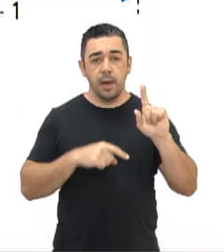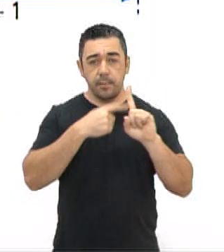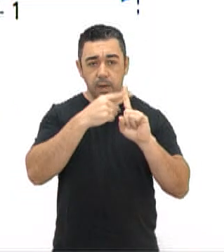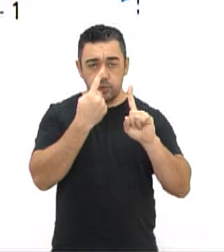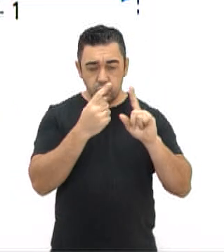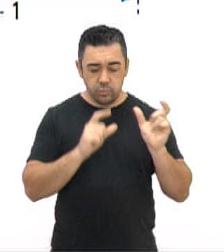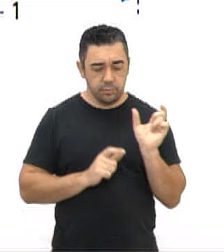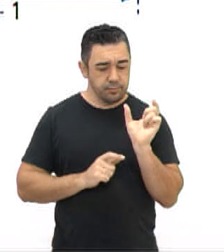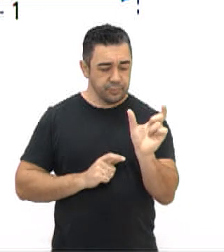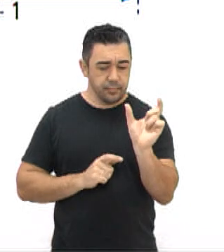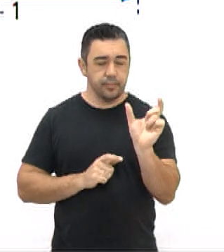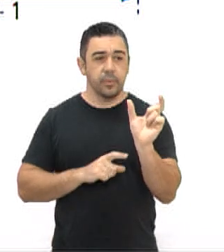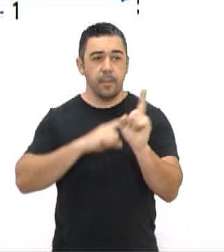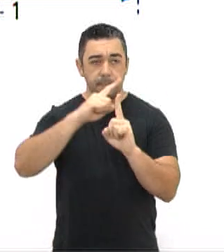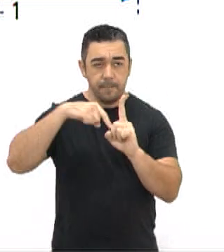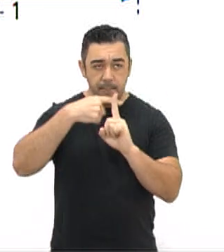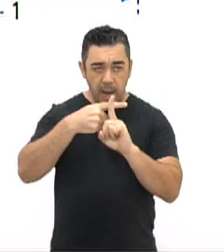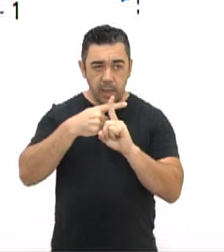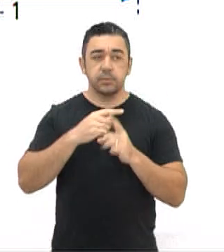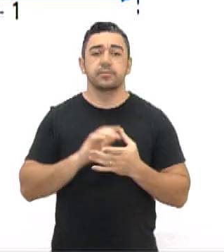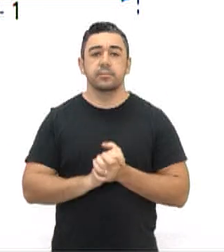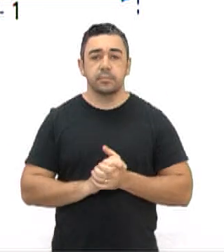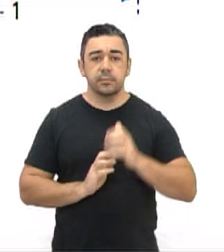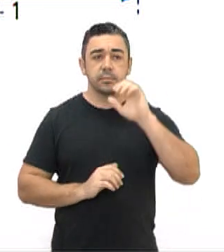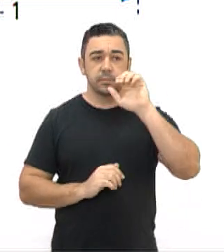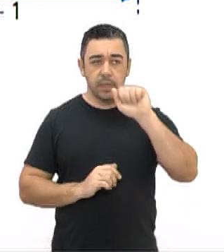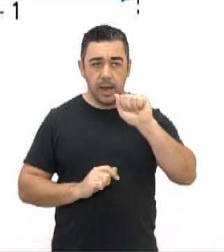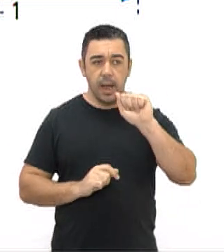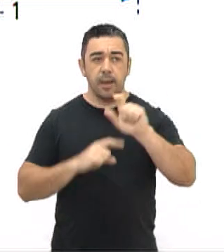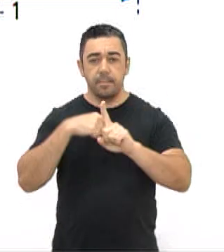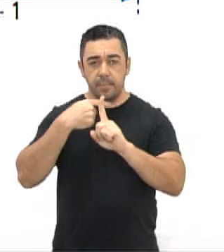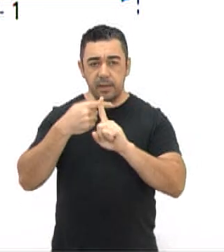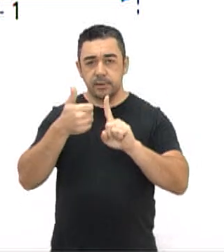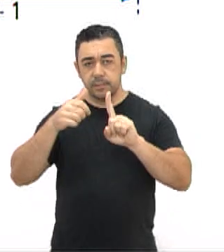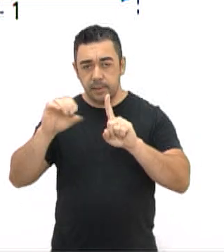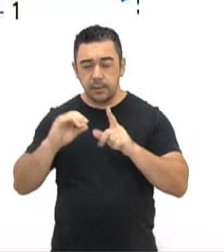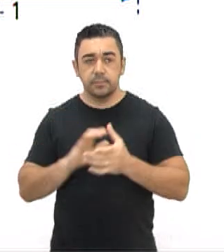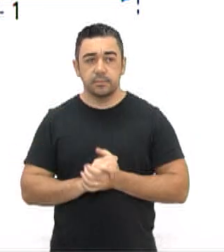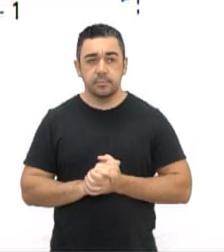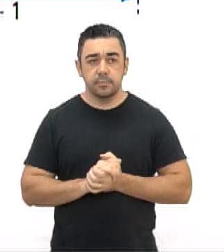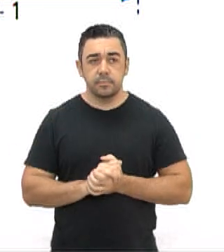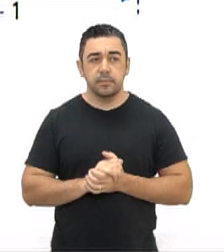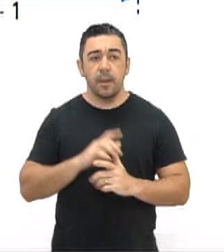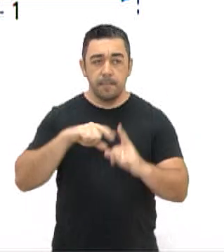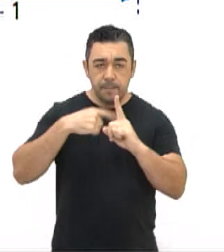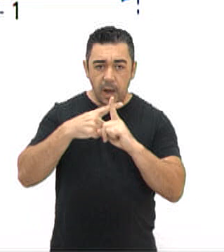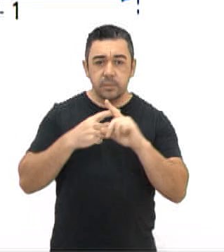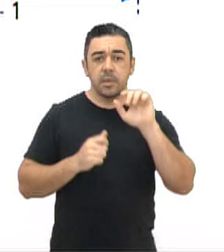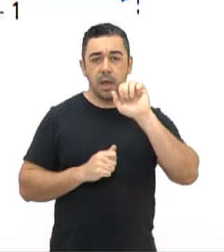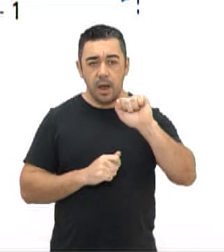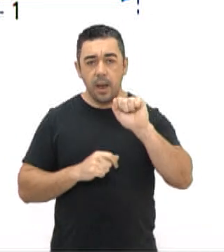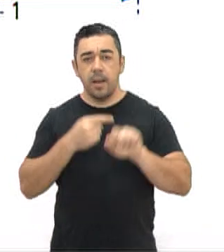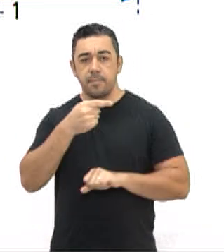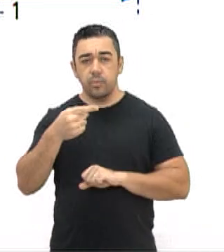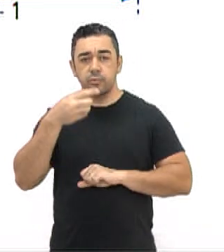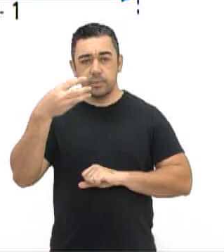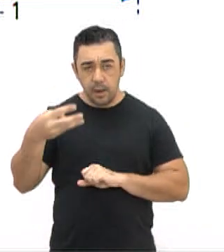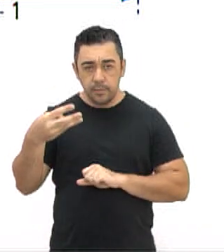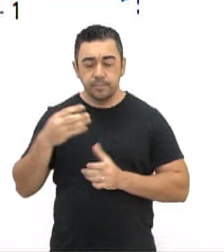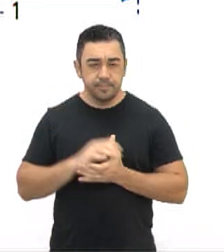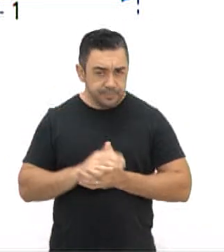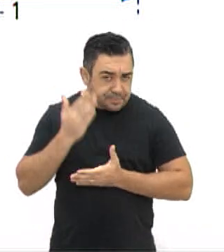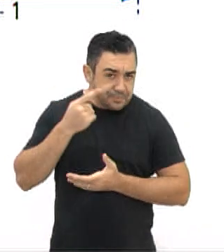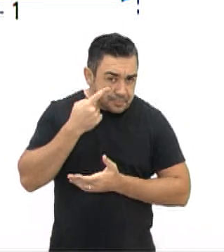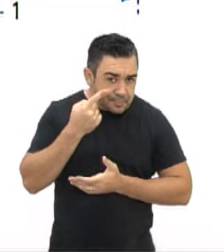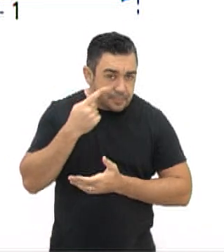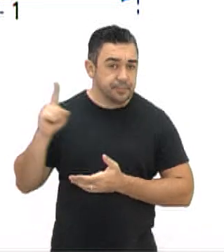um lado, mais somei com o outro lado A mais 10, mais o outro lado A menos 3.